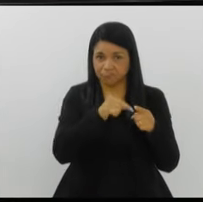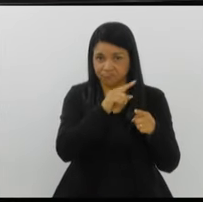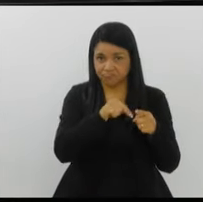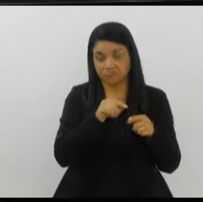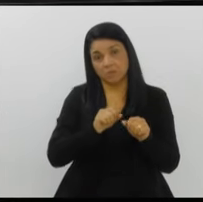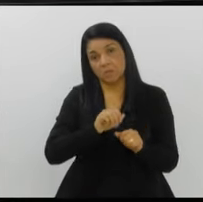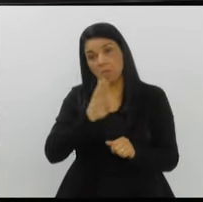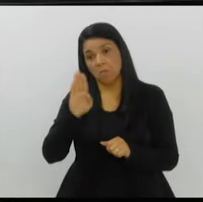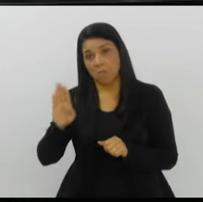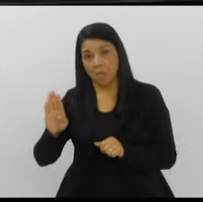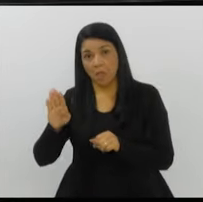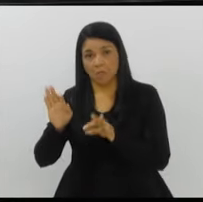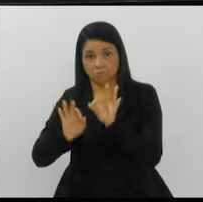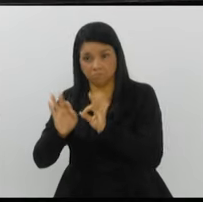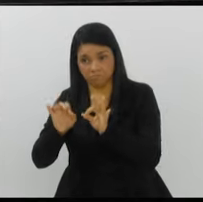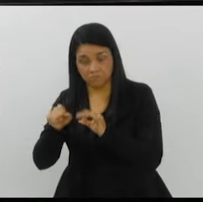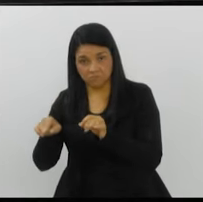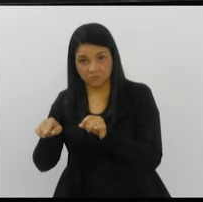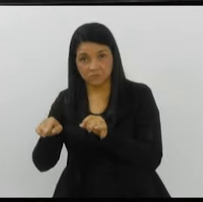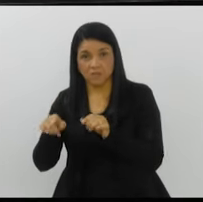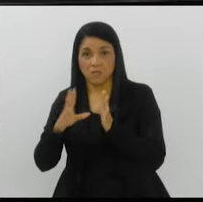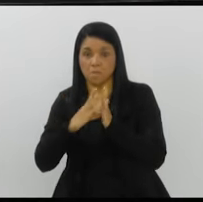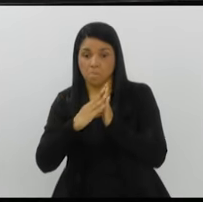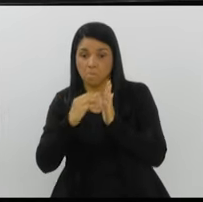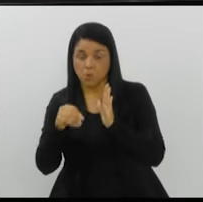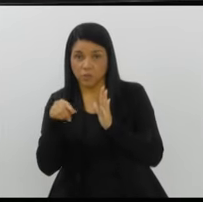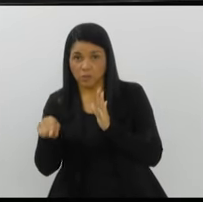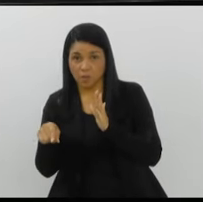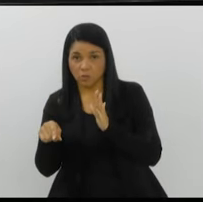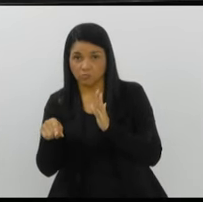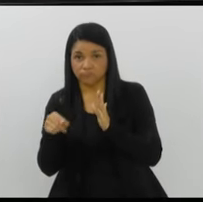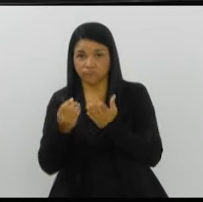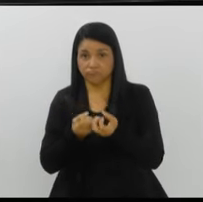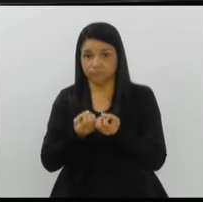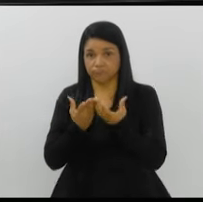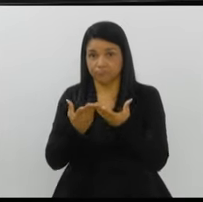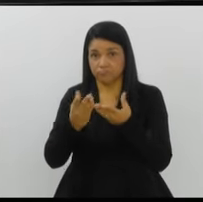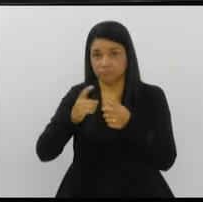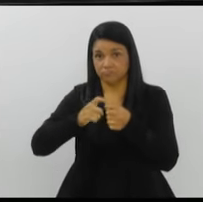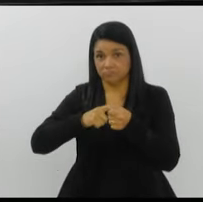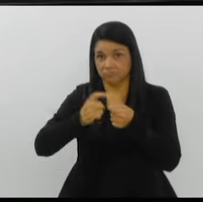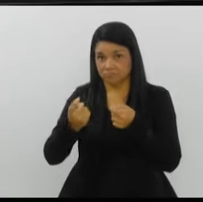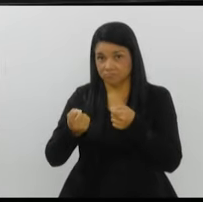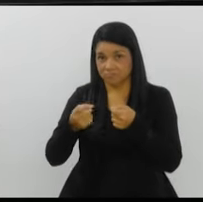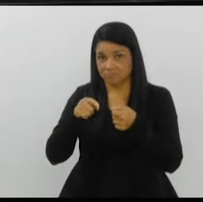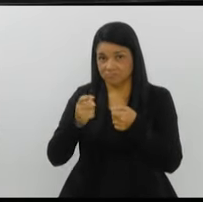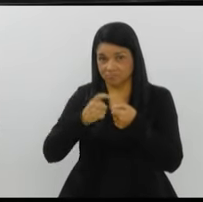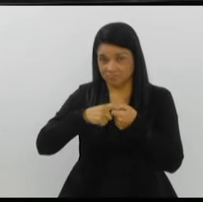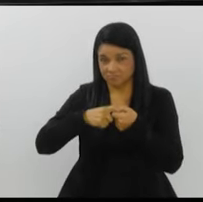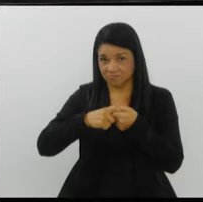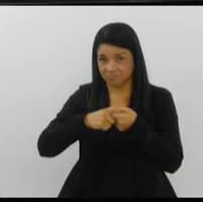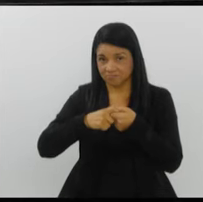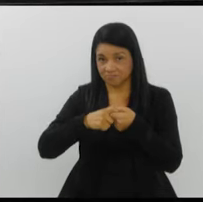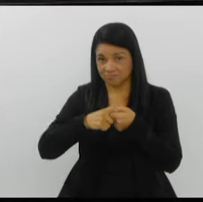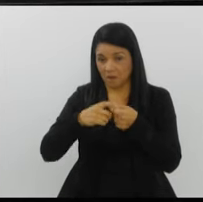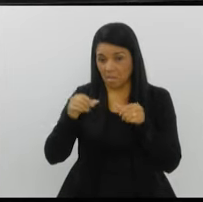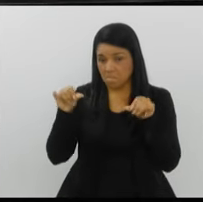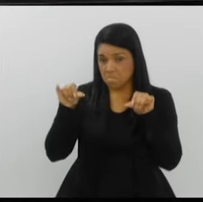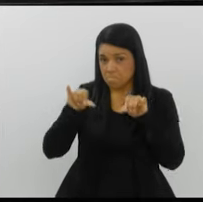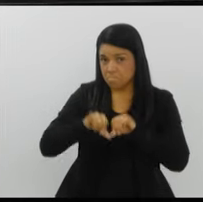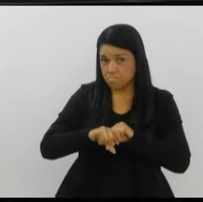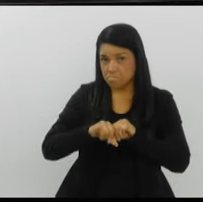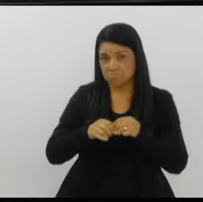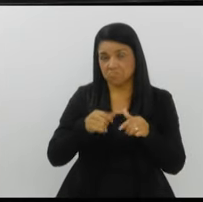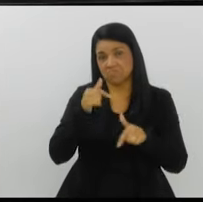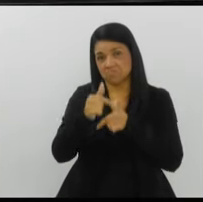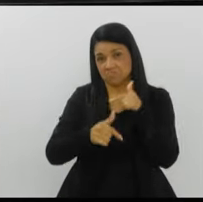esta Supervia, com este modelo de concessão falido, presta um péssimo serviço para